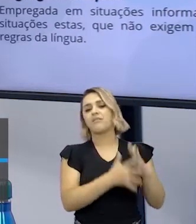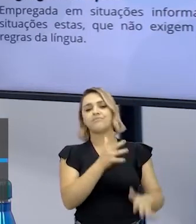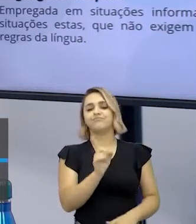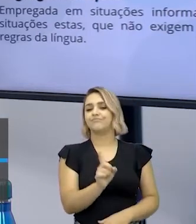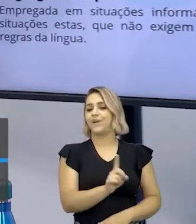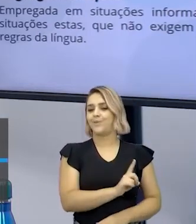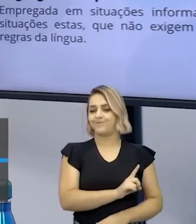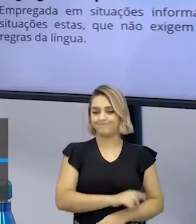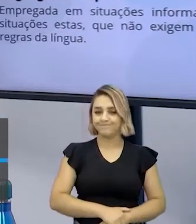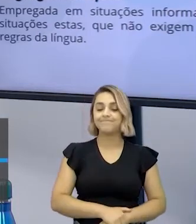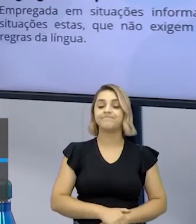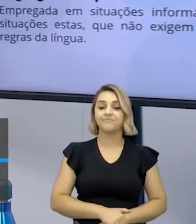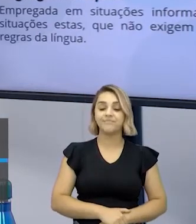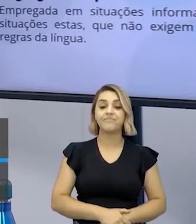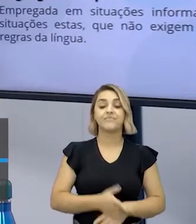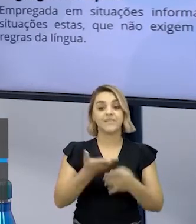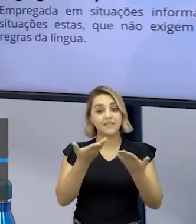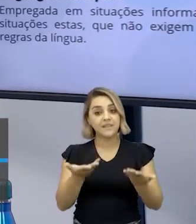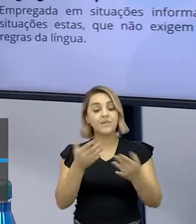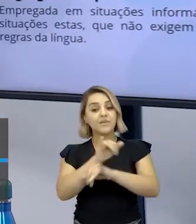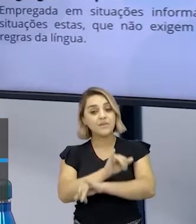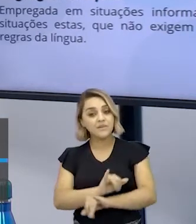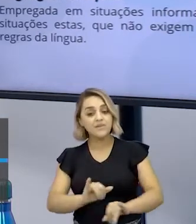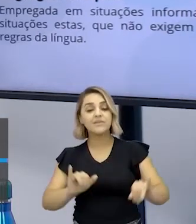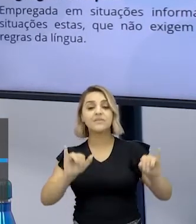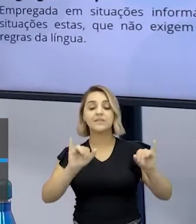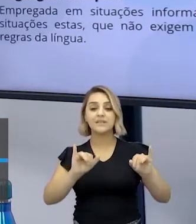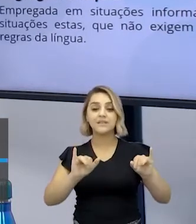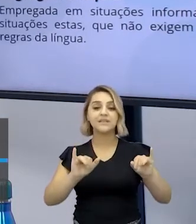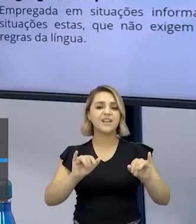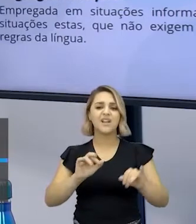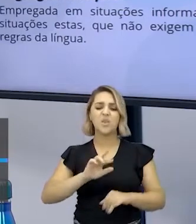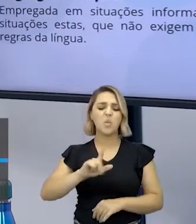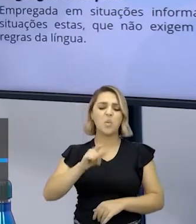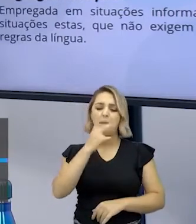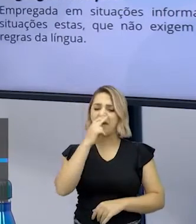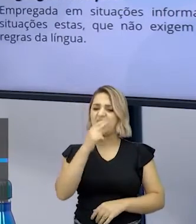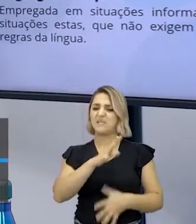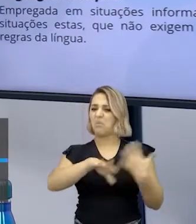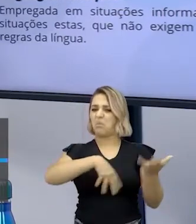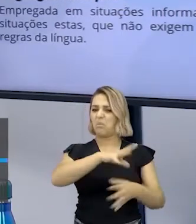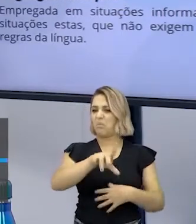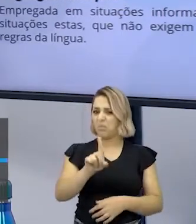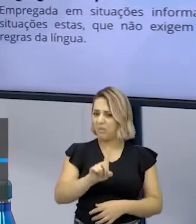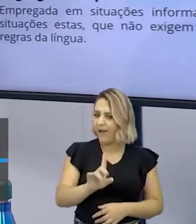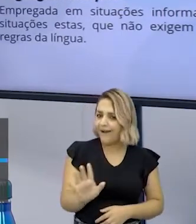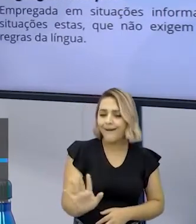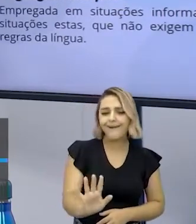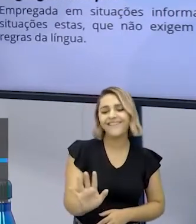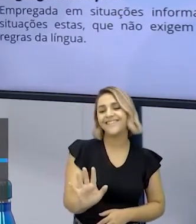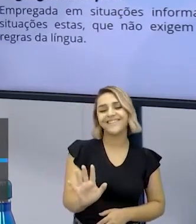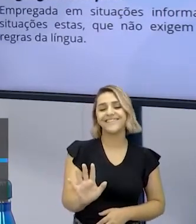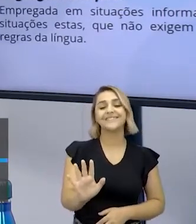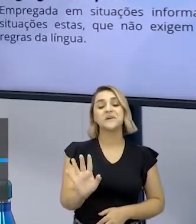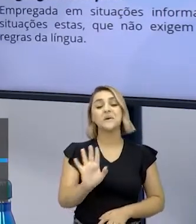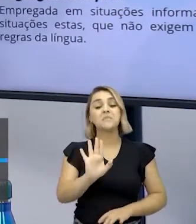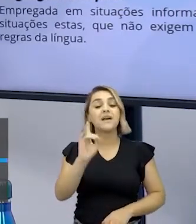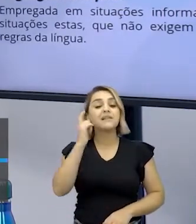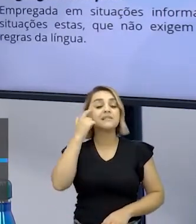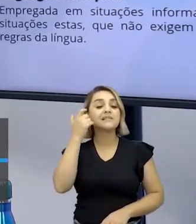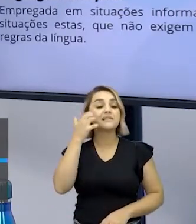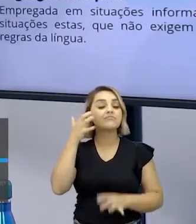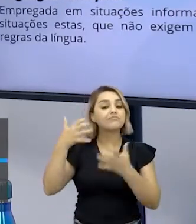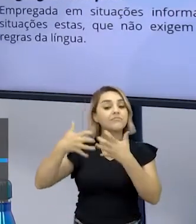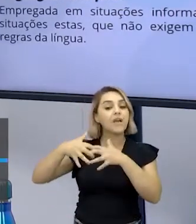bom? Então, reforçando, não estamos falando que é para ser a festa do caqui, tá? Mas sim pensando na língua como